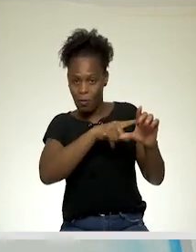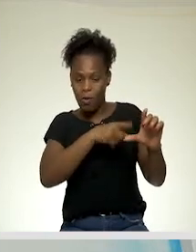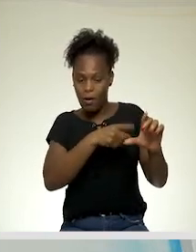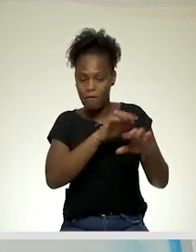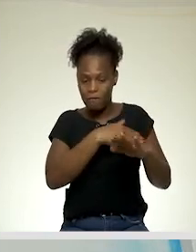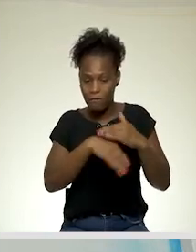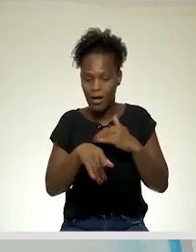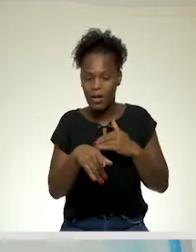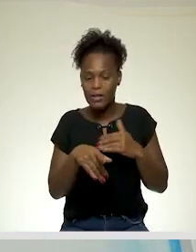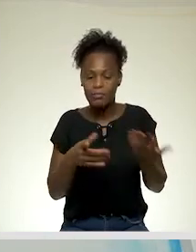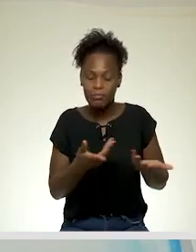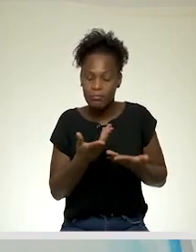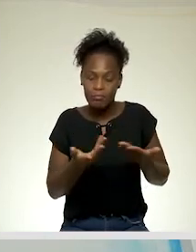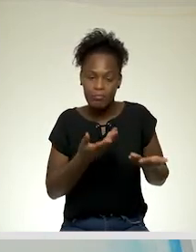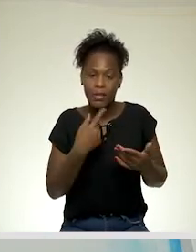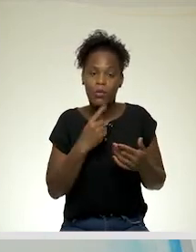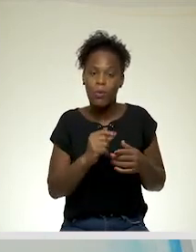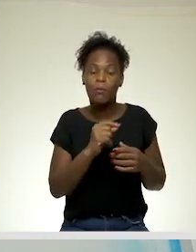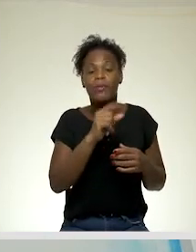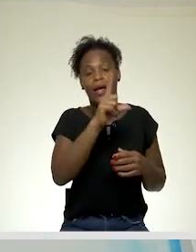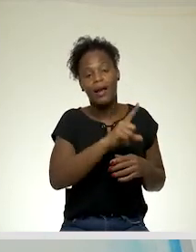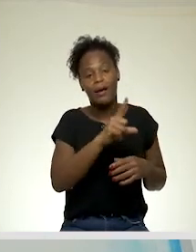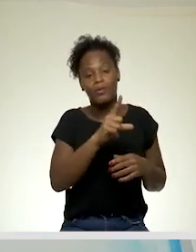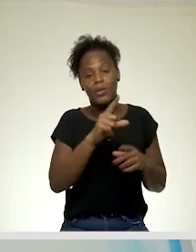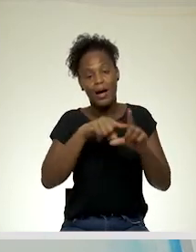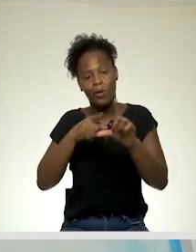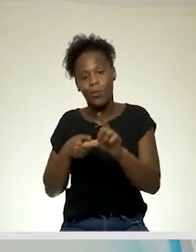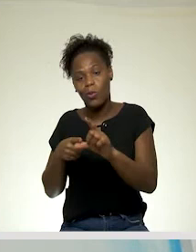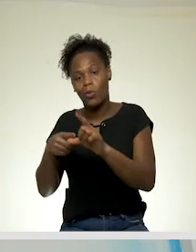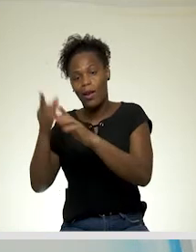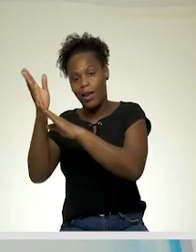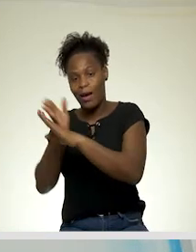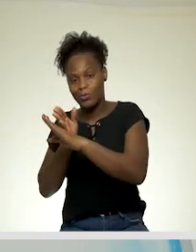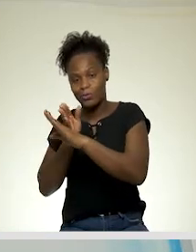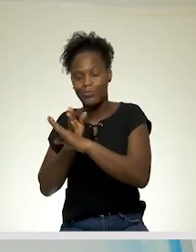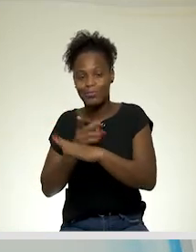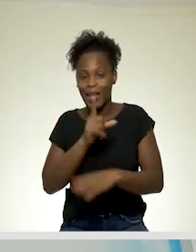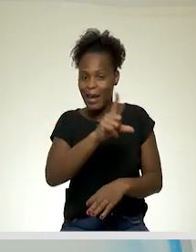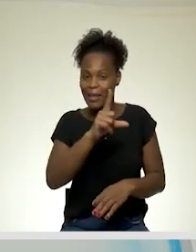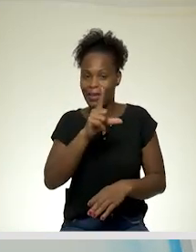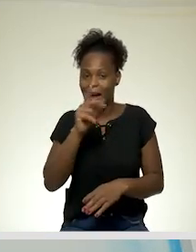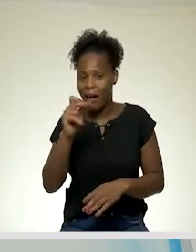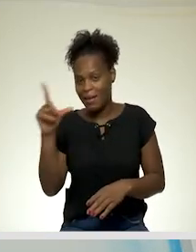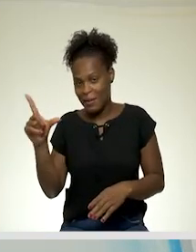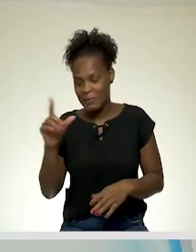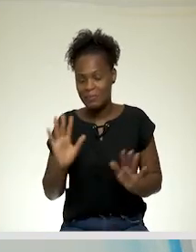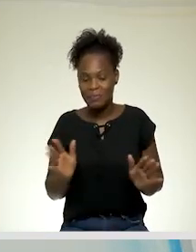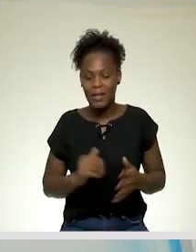ângulo. Então temos o critério lado, ângulo, lado. O terceiro